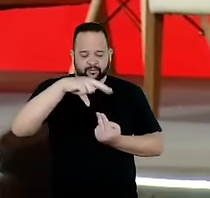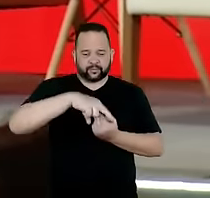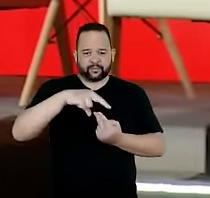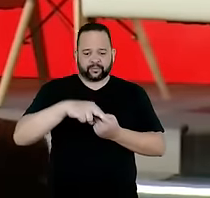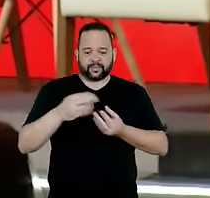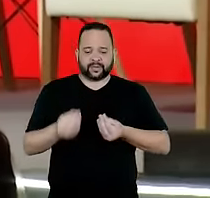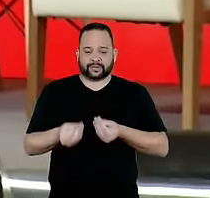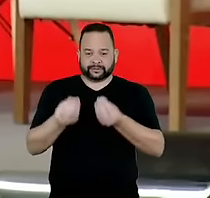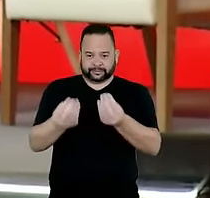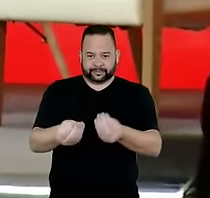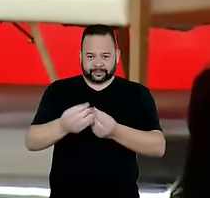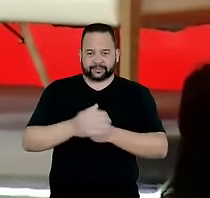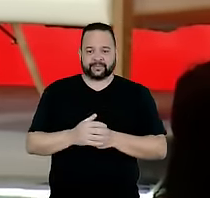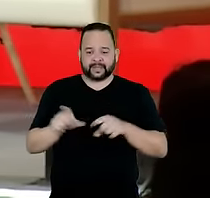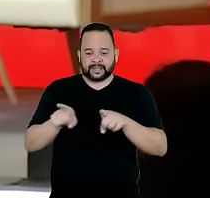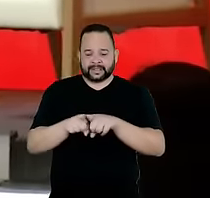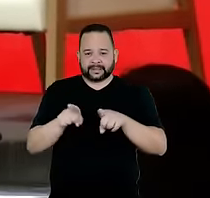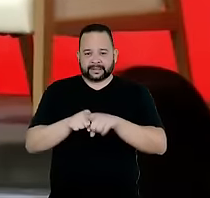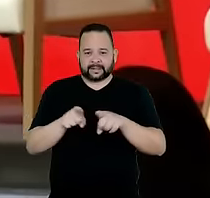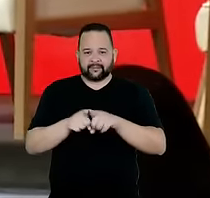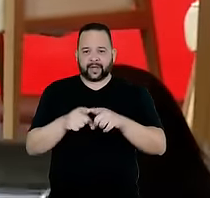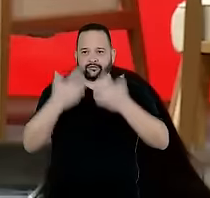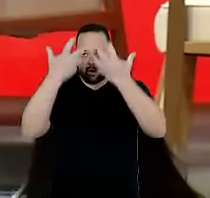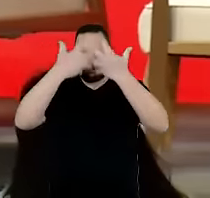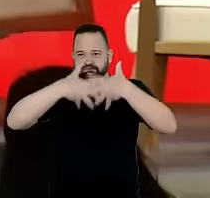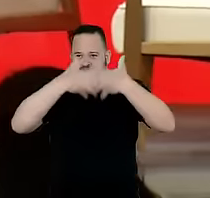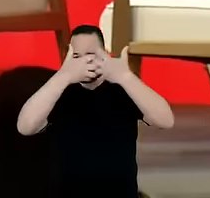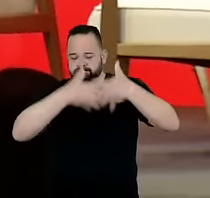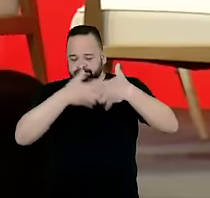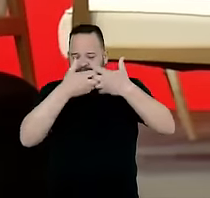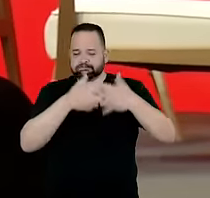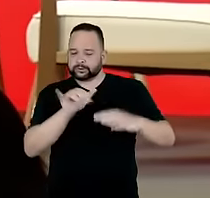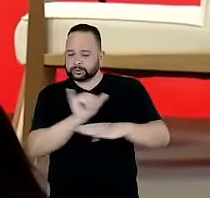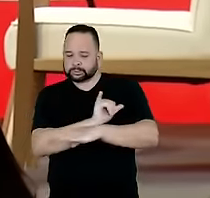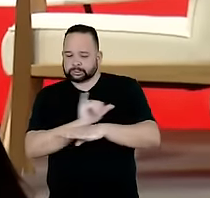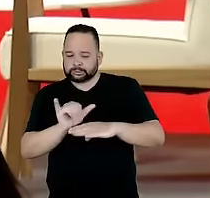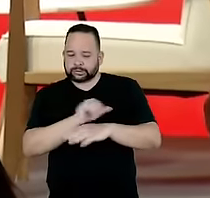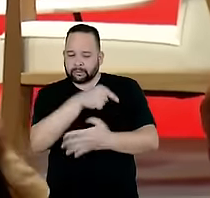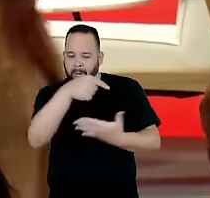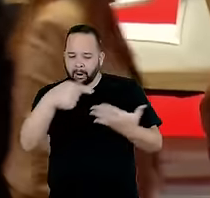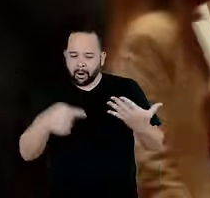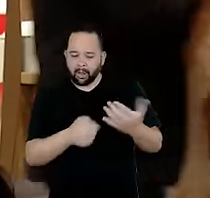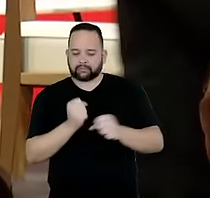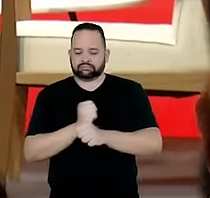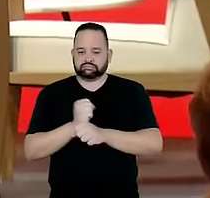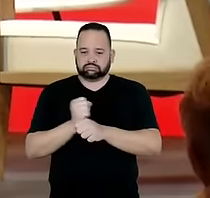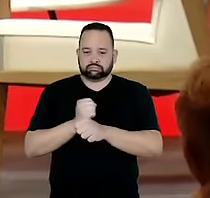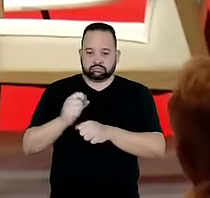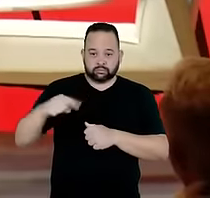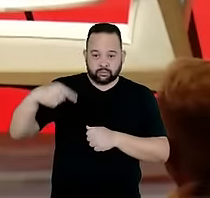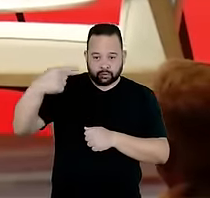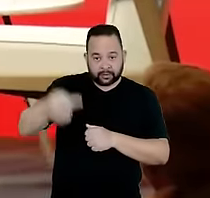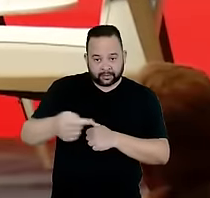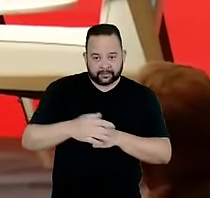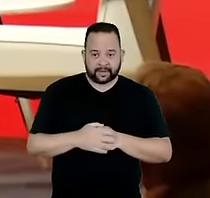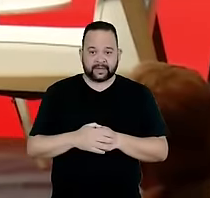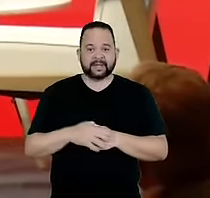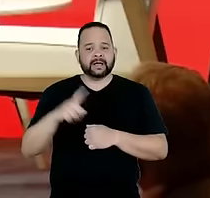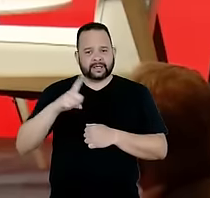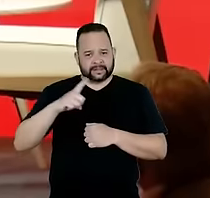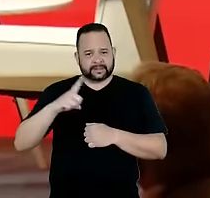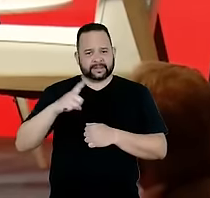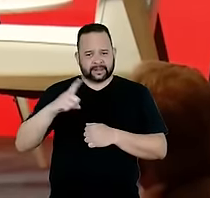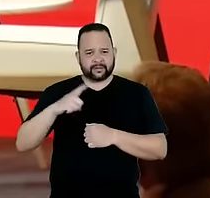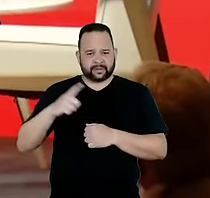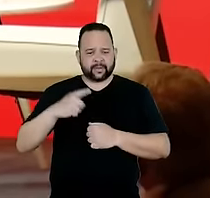visão completa de cenários e estratégias pro próximo ano é claro que teremos muito disso aqui no palco também